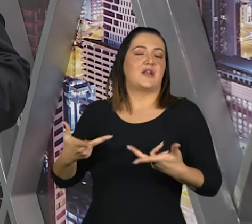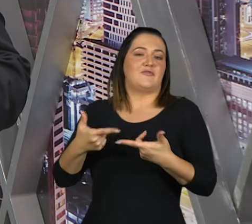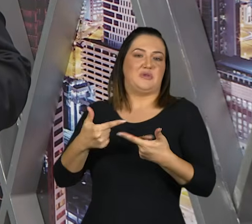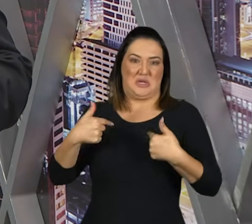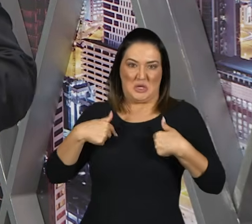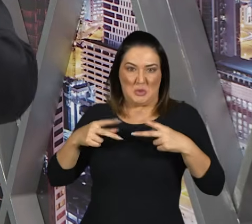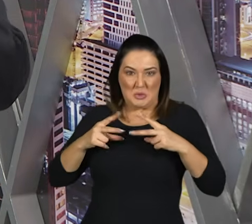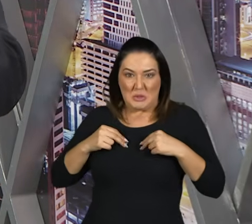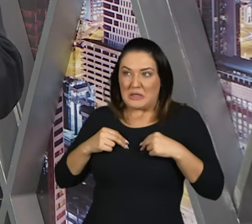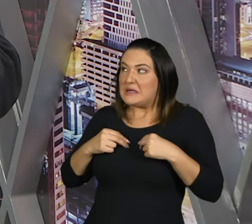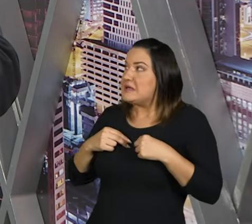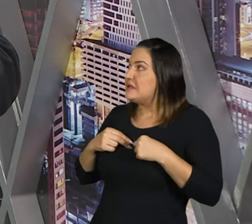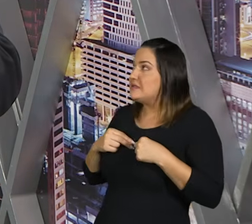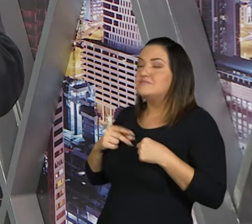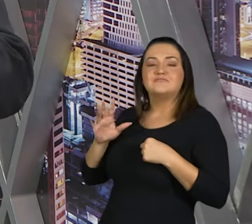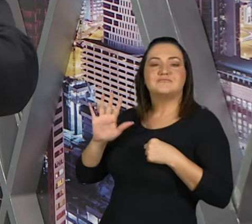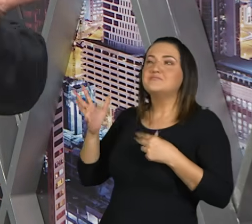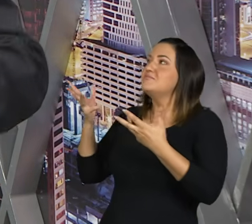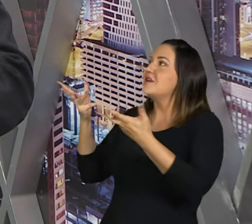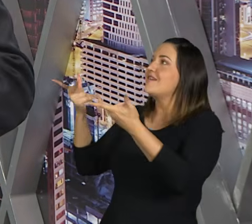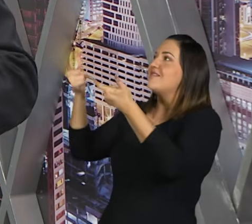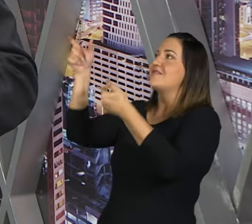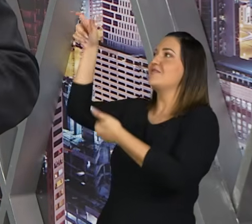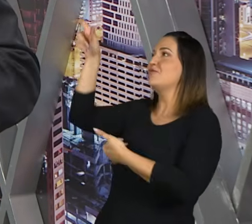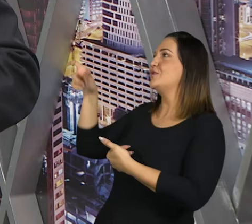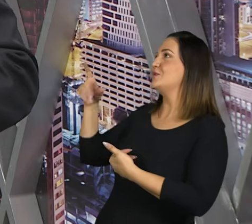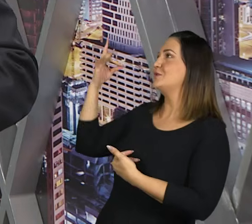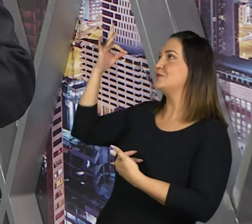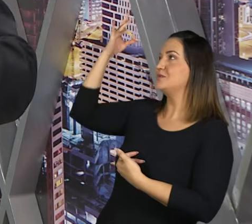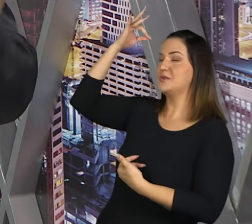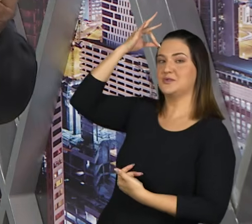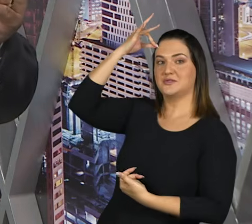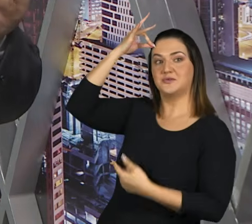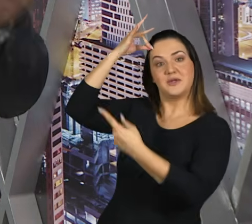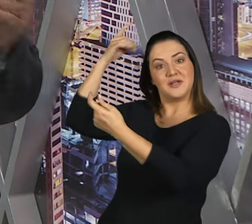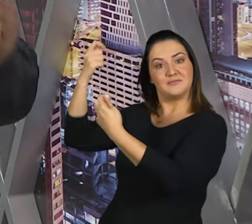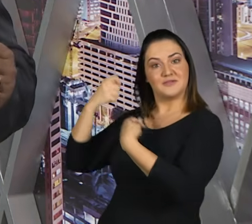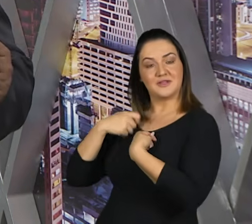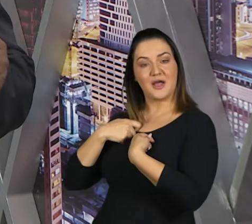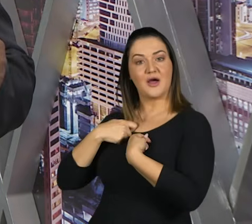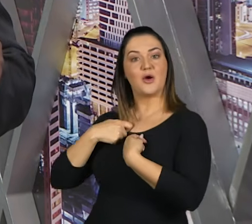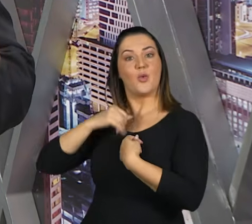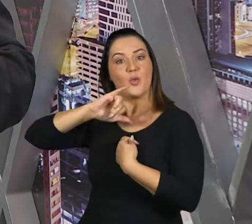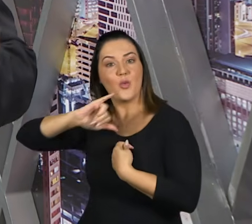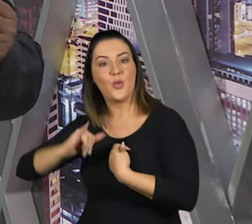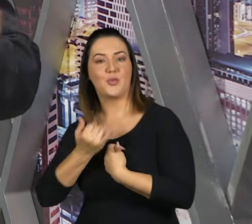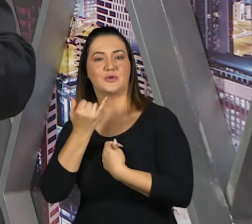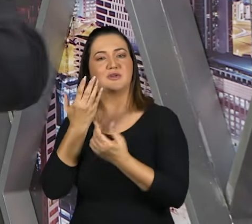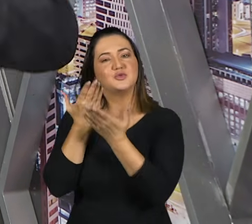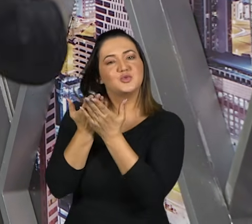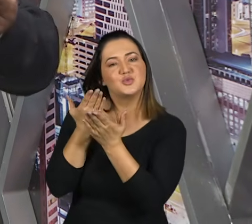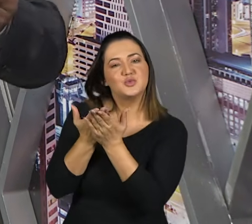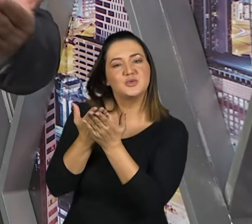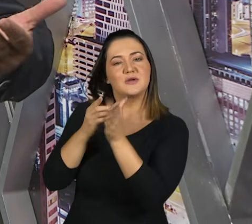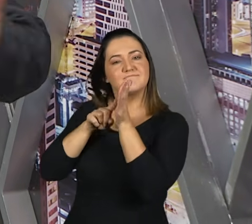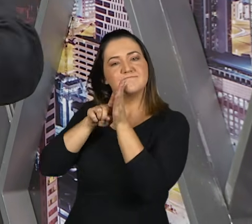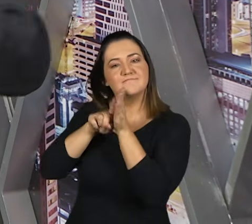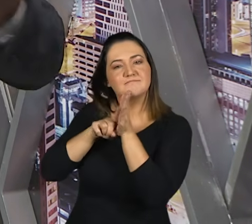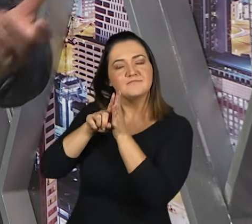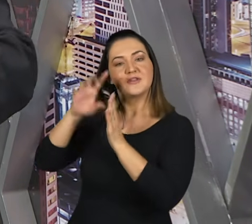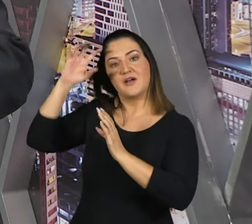ele. Você também não. Mas ele é tão maravilhoso que ele nos dá o privilégio de